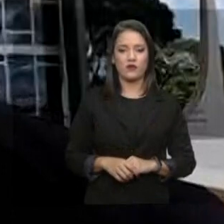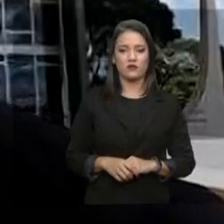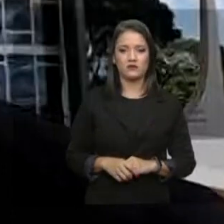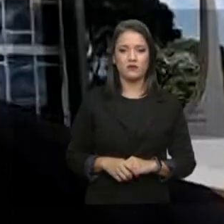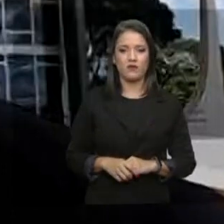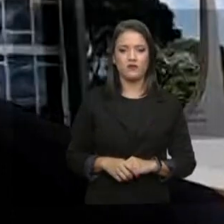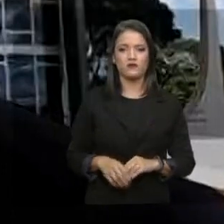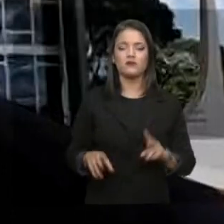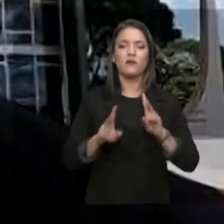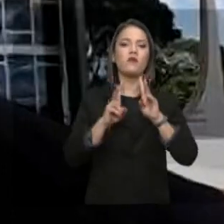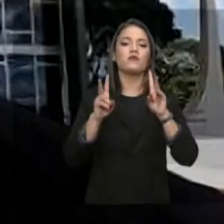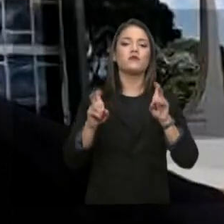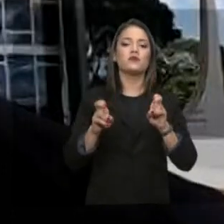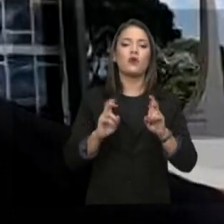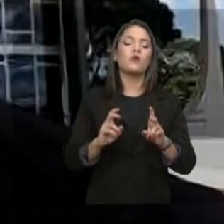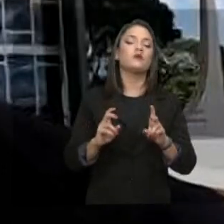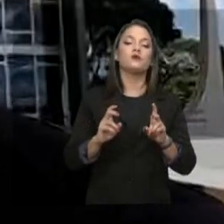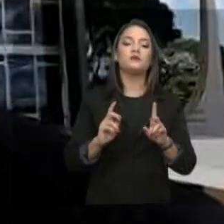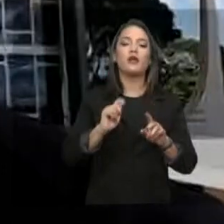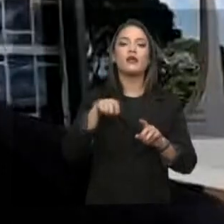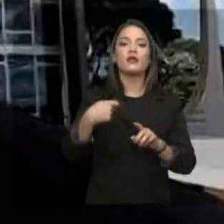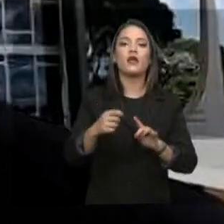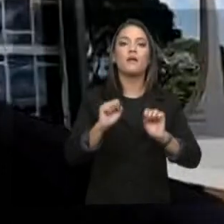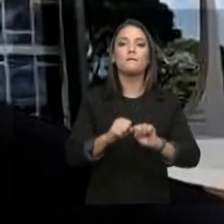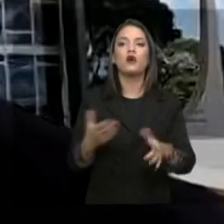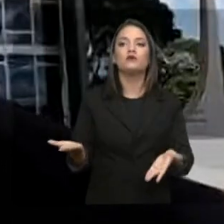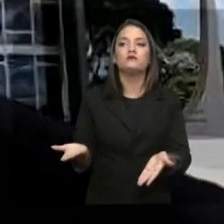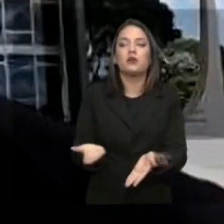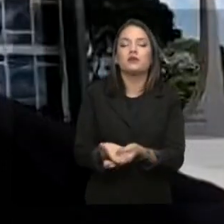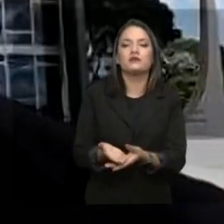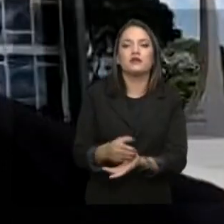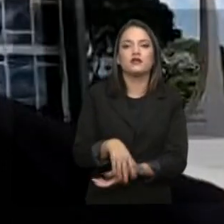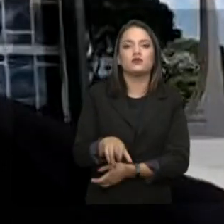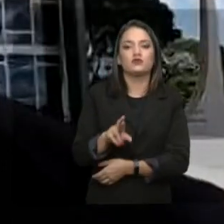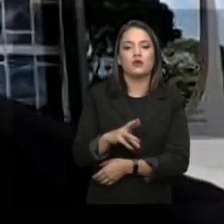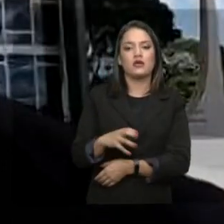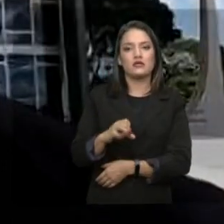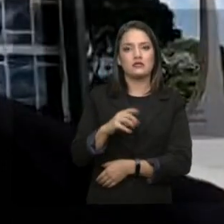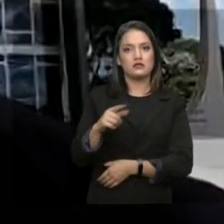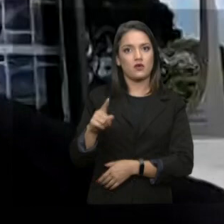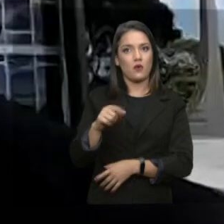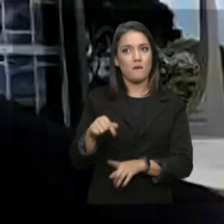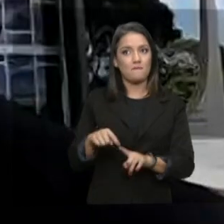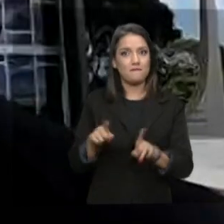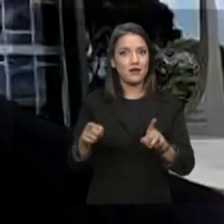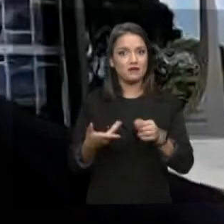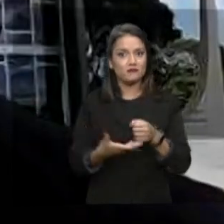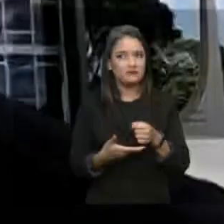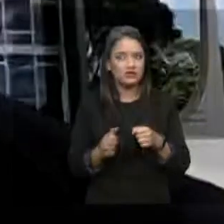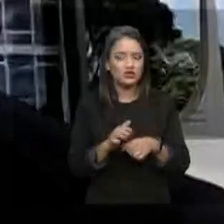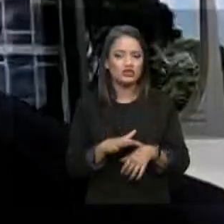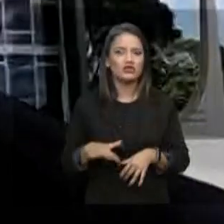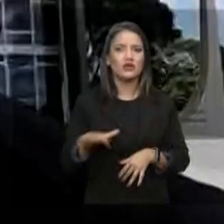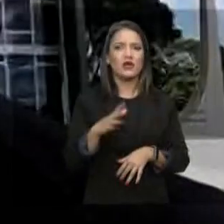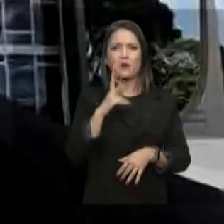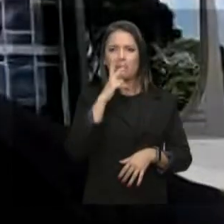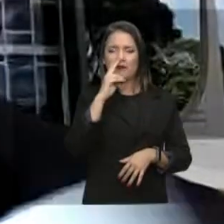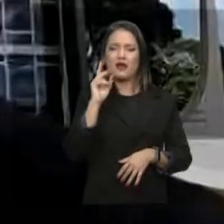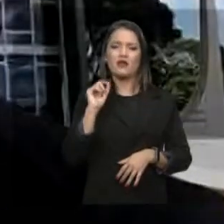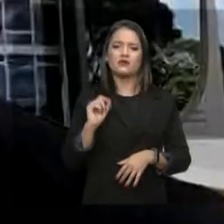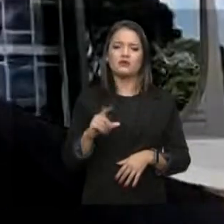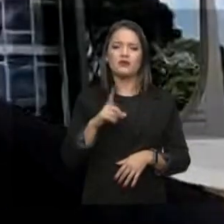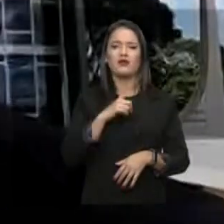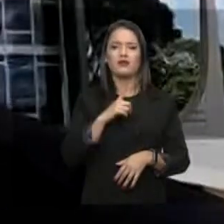expressa a respeito da legitimação passiva para ação rescisória. O princípio geral, parece-nos, é o que devo